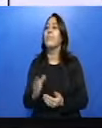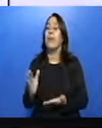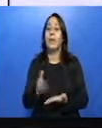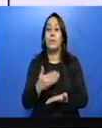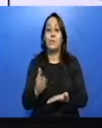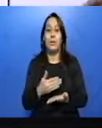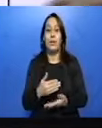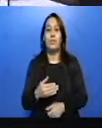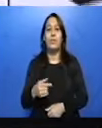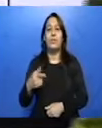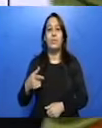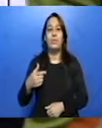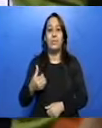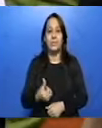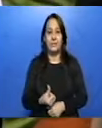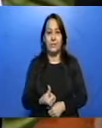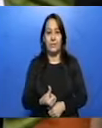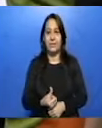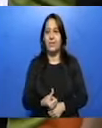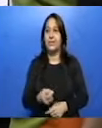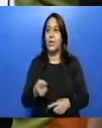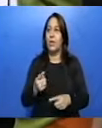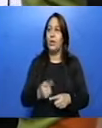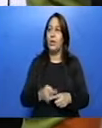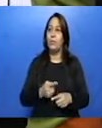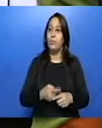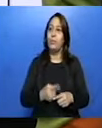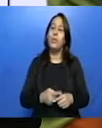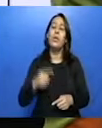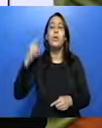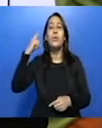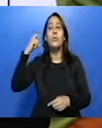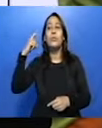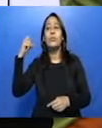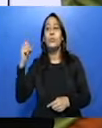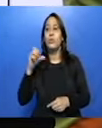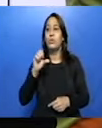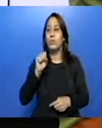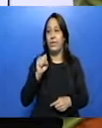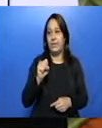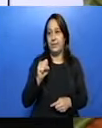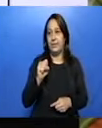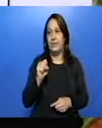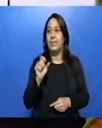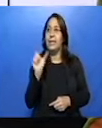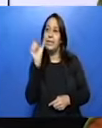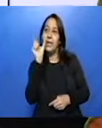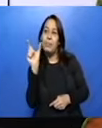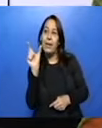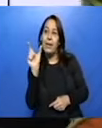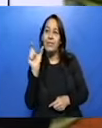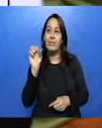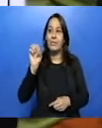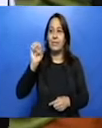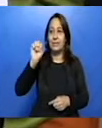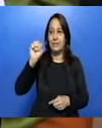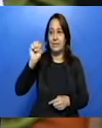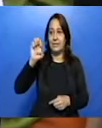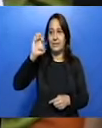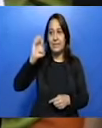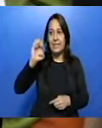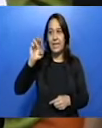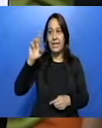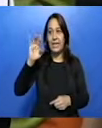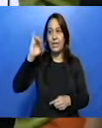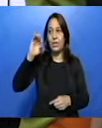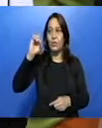Página 16. Por que o som do S na palavra sério é igual ao de